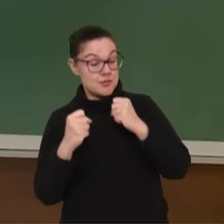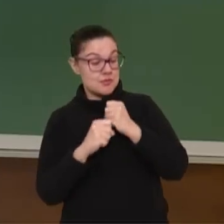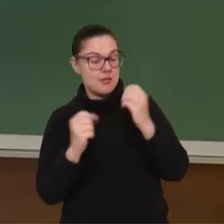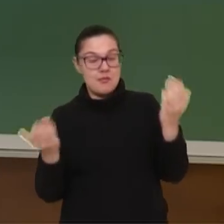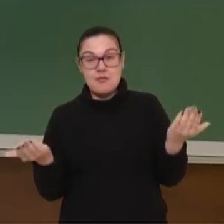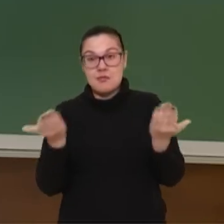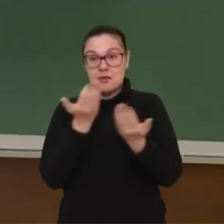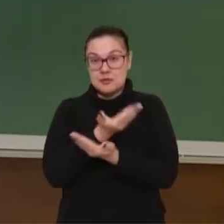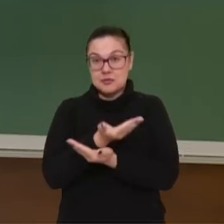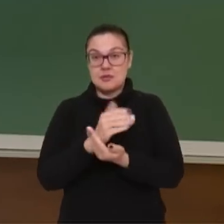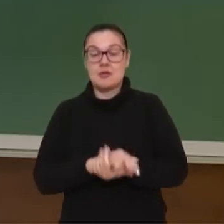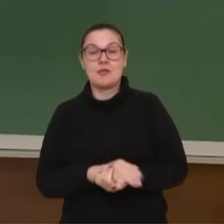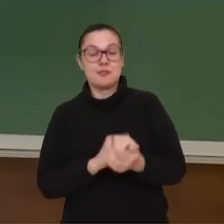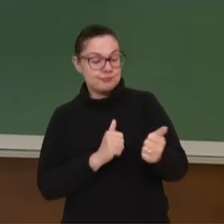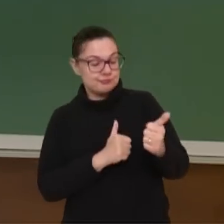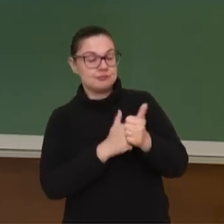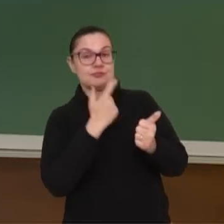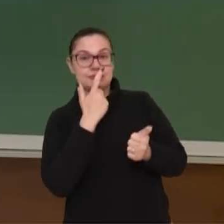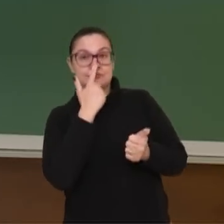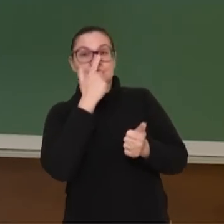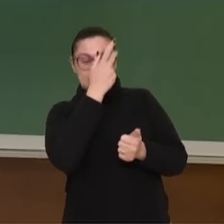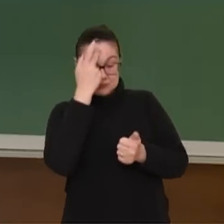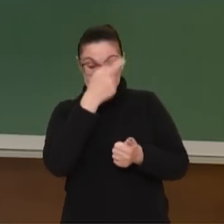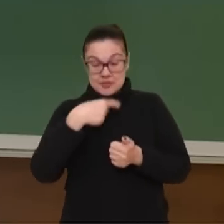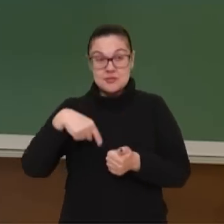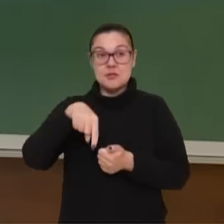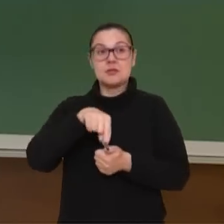sociais, de proximidade das pessoas.